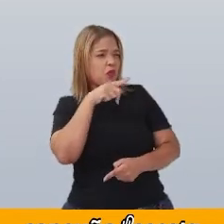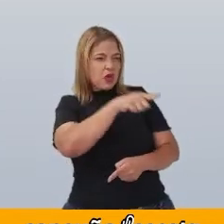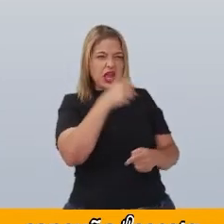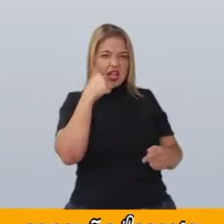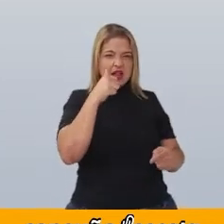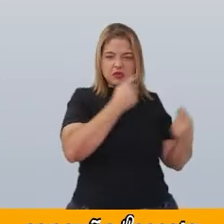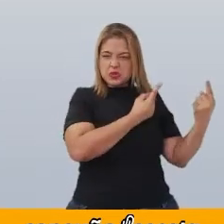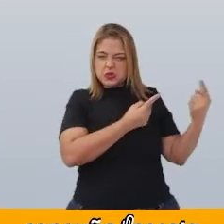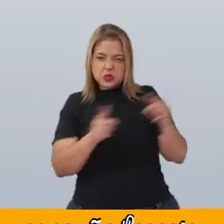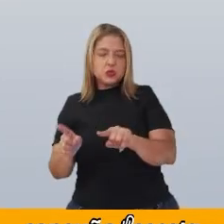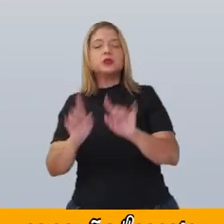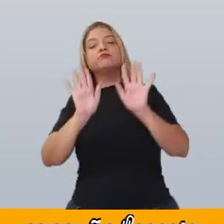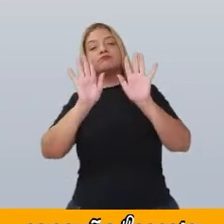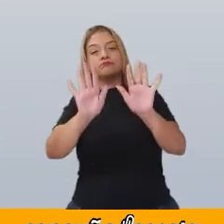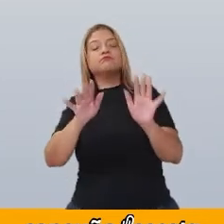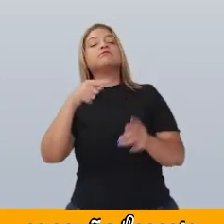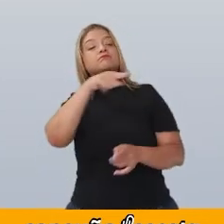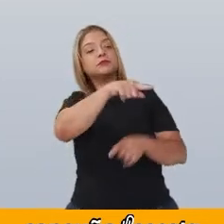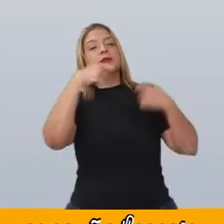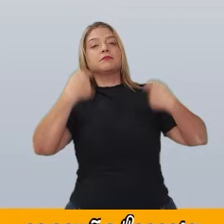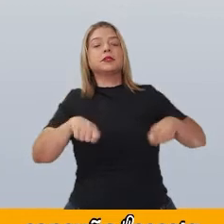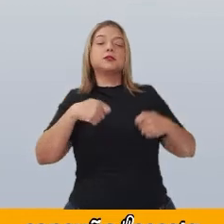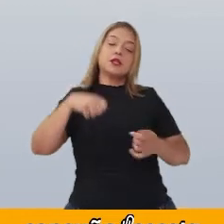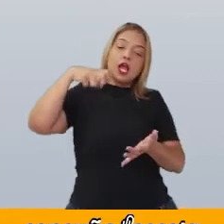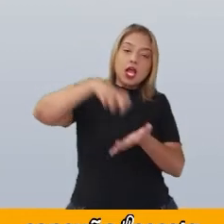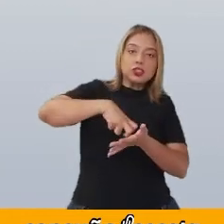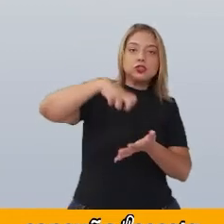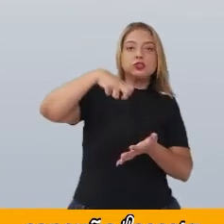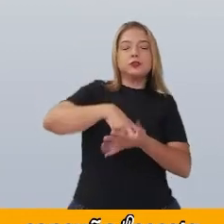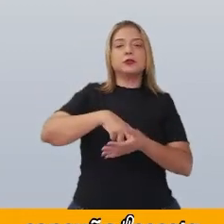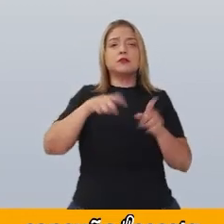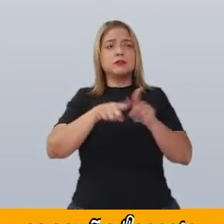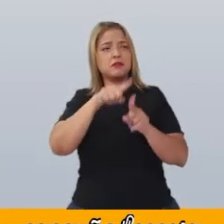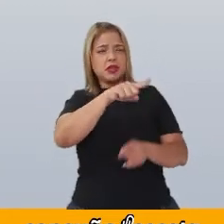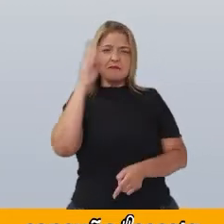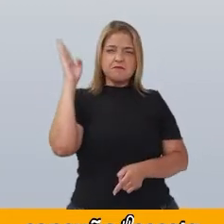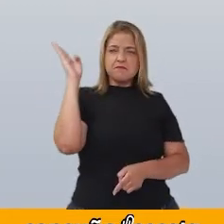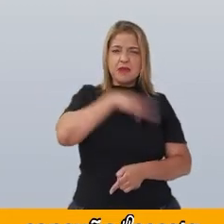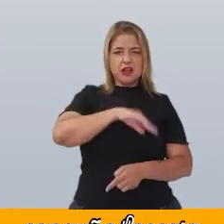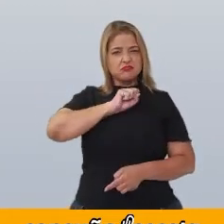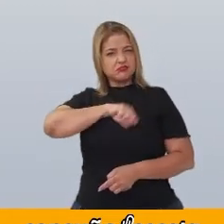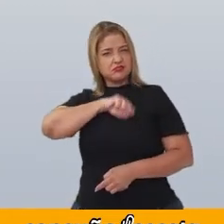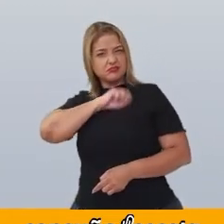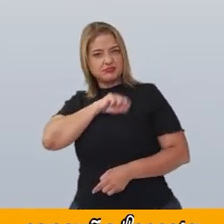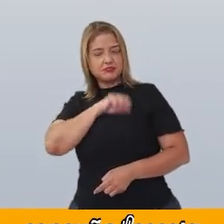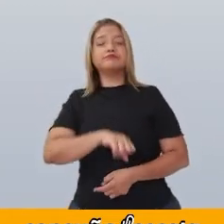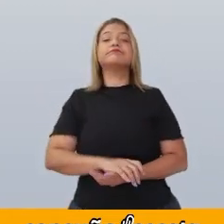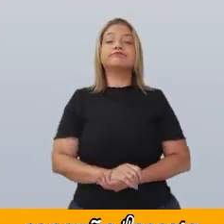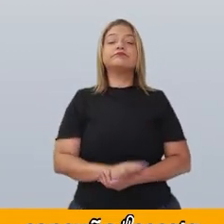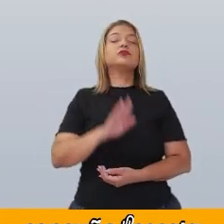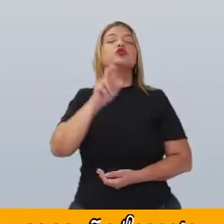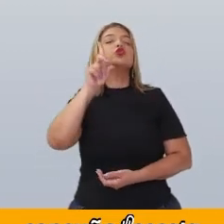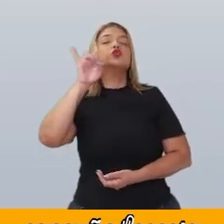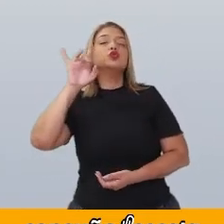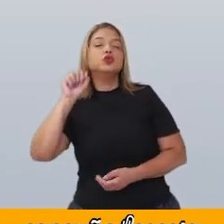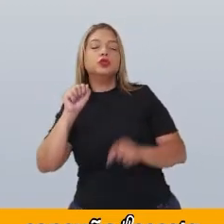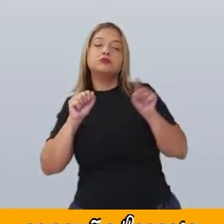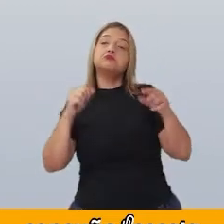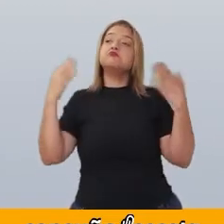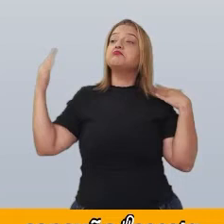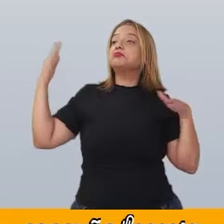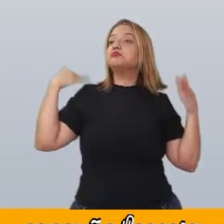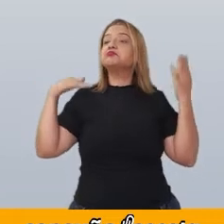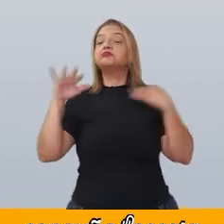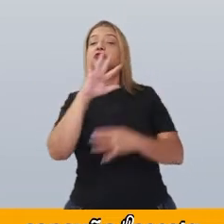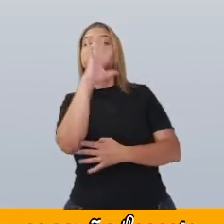pois, que ele deveria ser castigado pelo mal que havia feito. Um dia, quando estava passeando pela